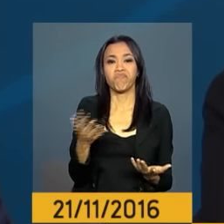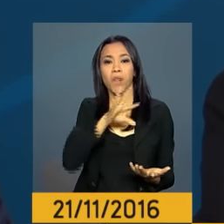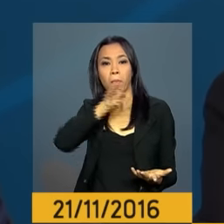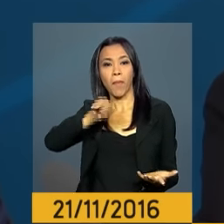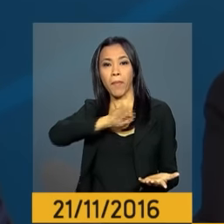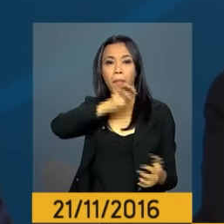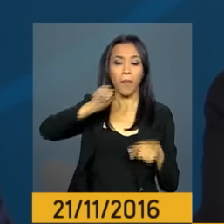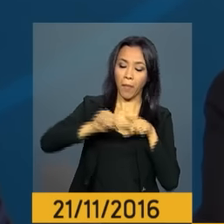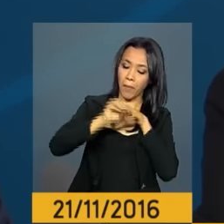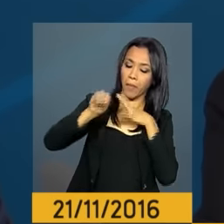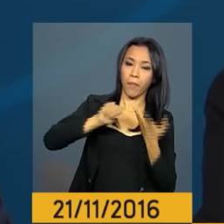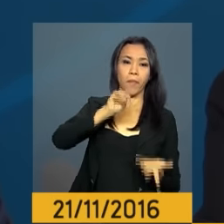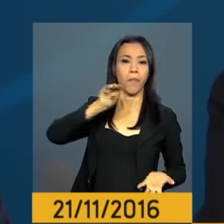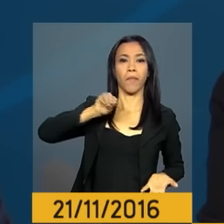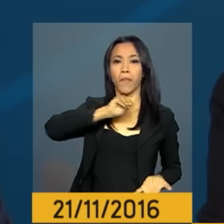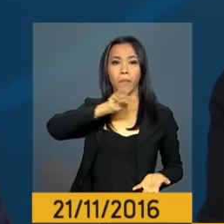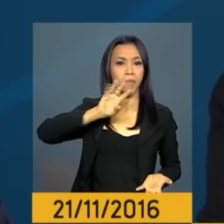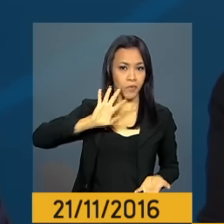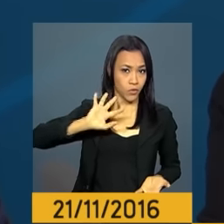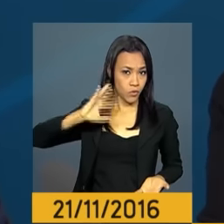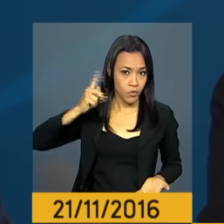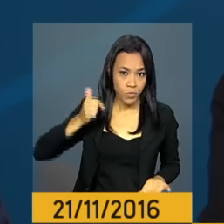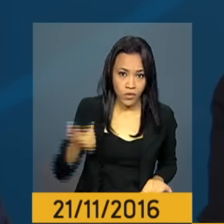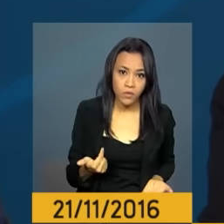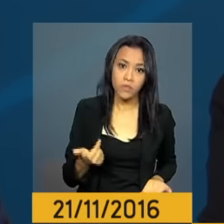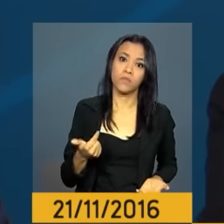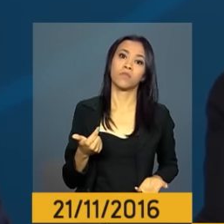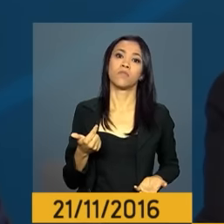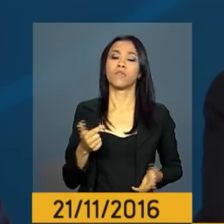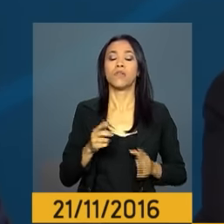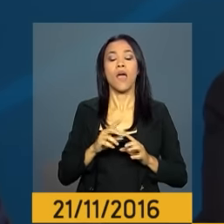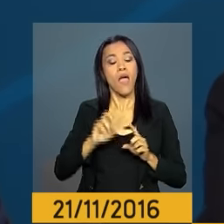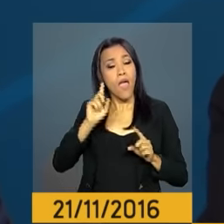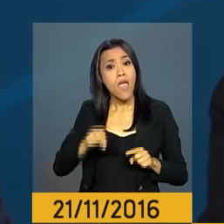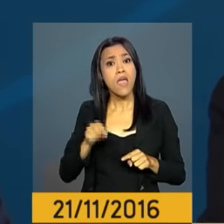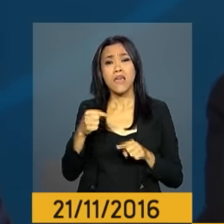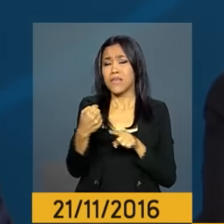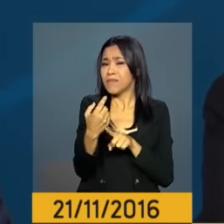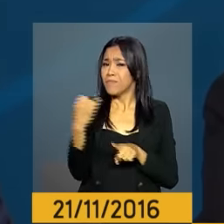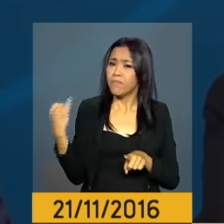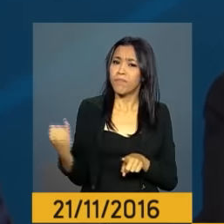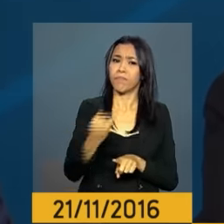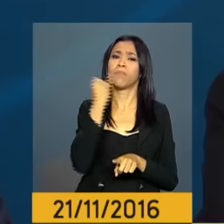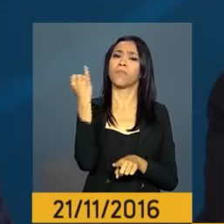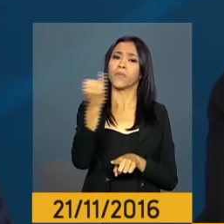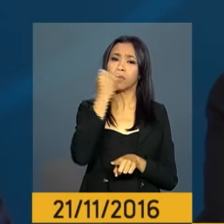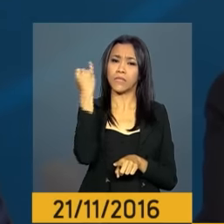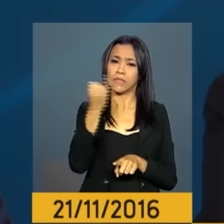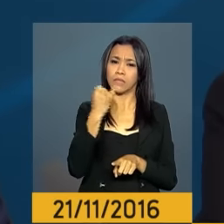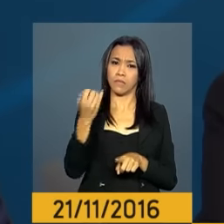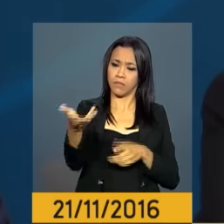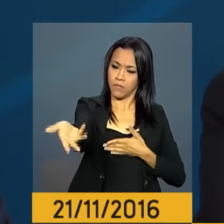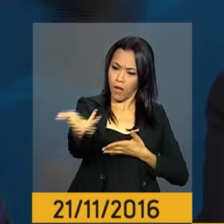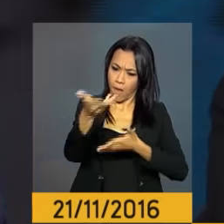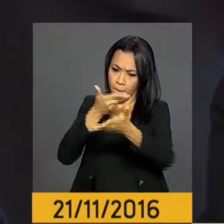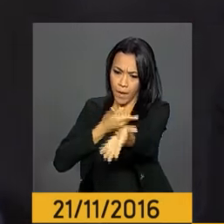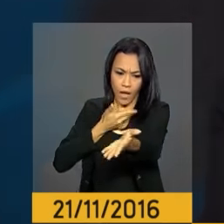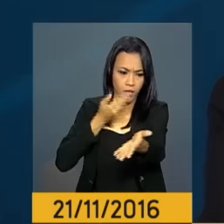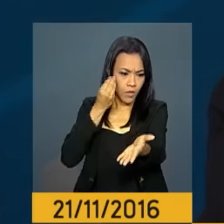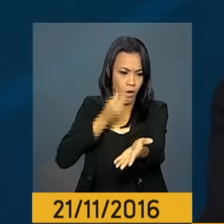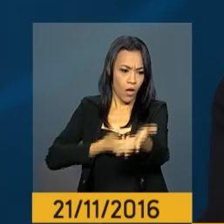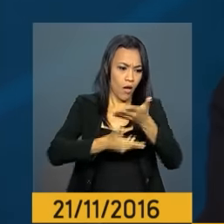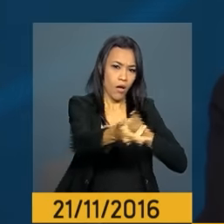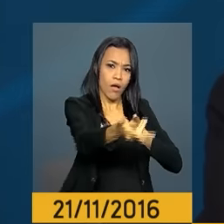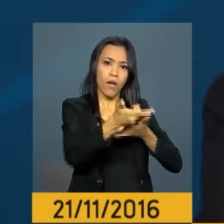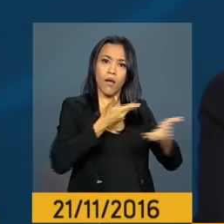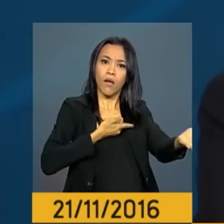acessório. É traço essencial, fundamental, importante,